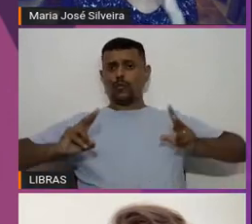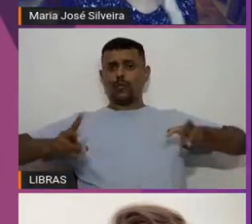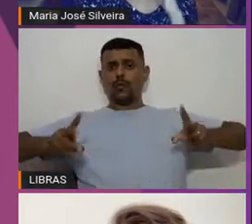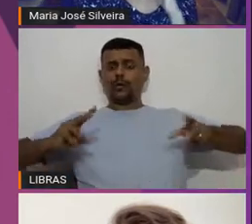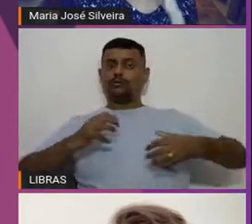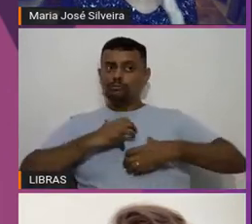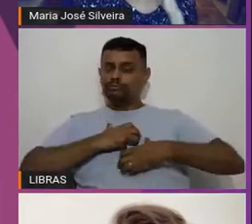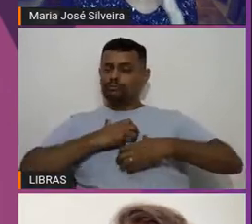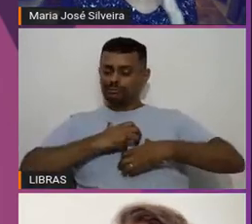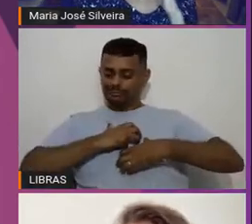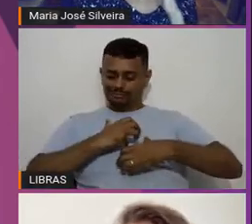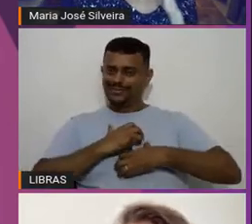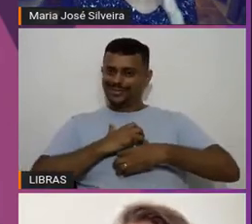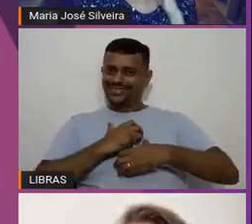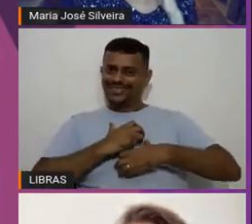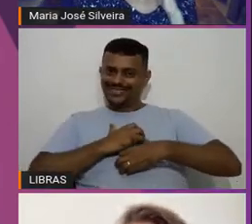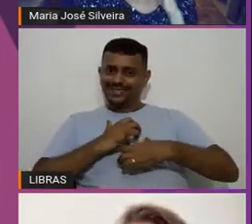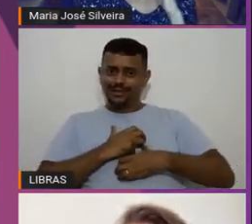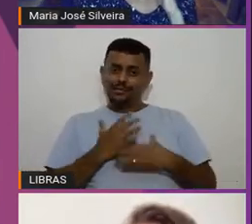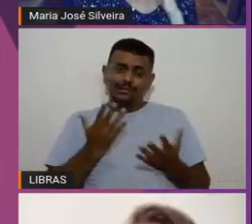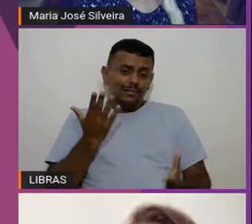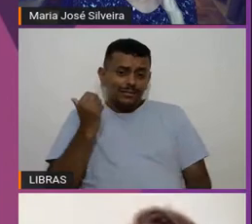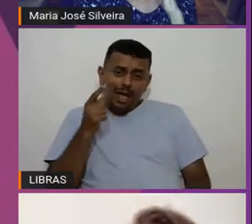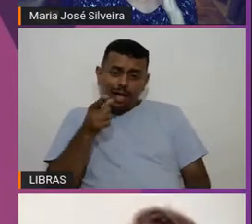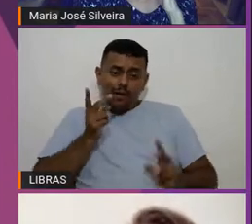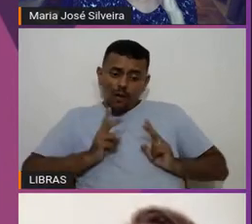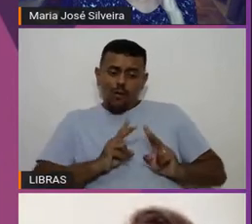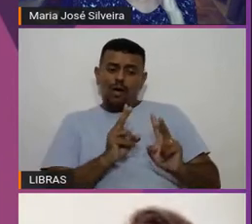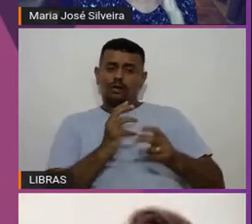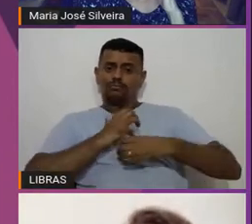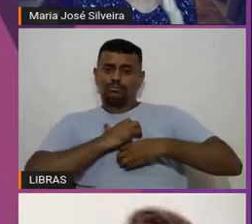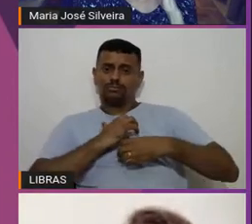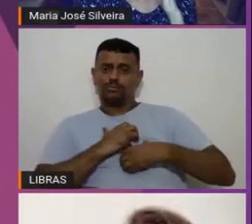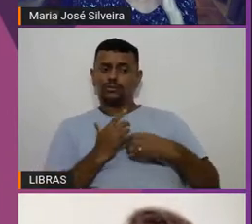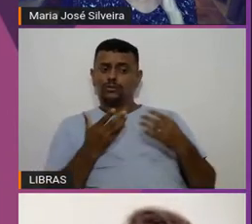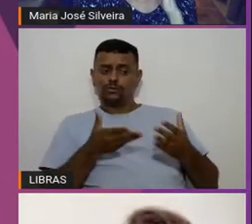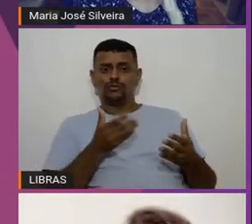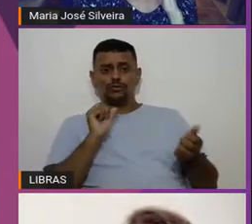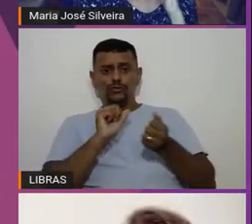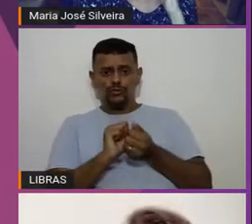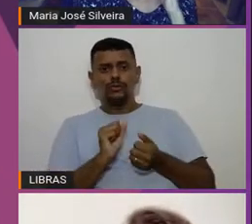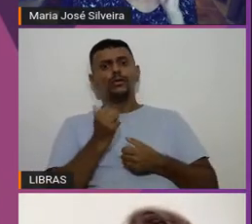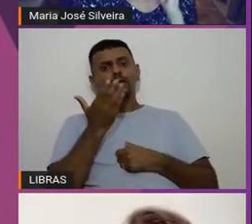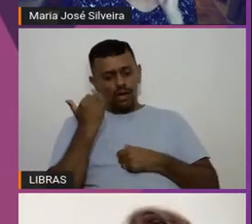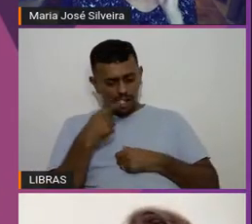de conviver com ele de fazer alguma coisa mas